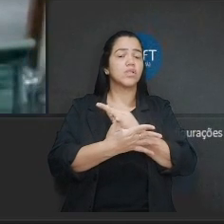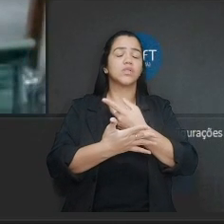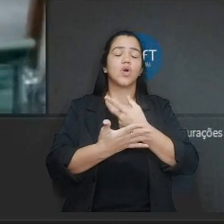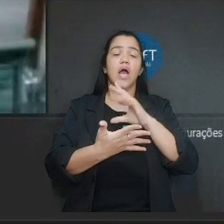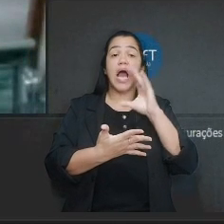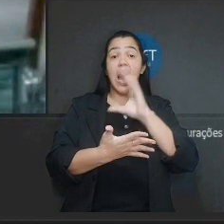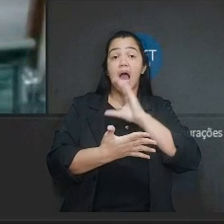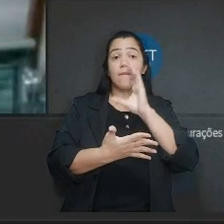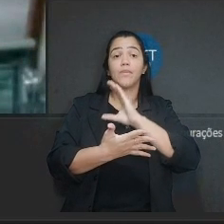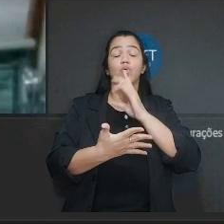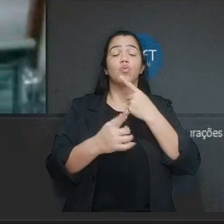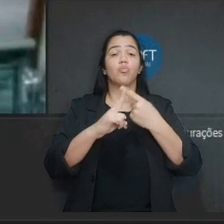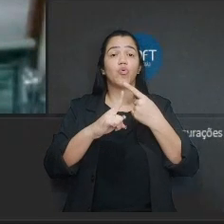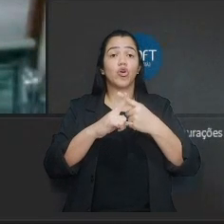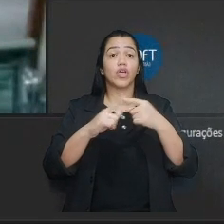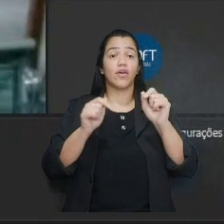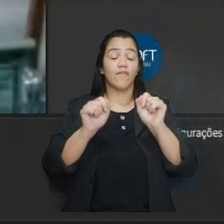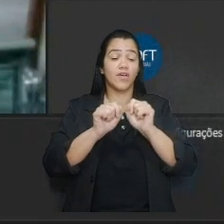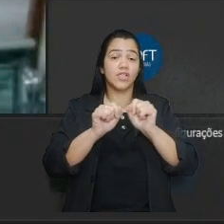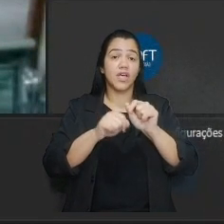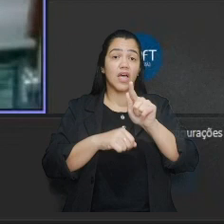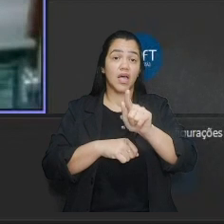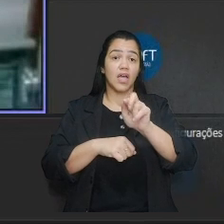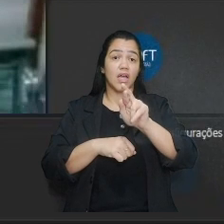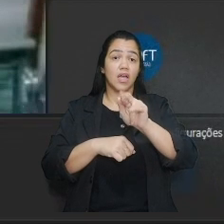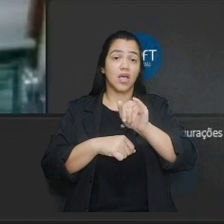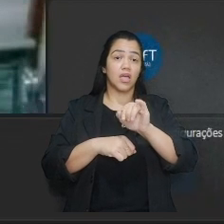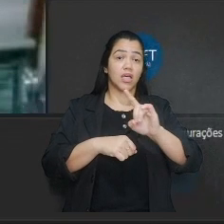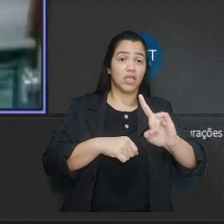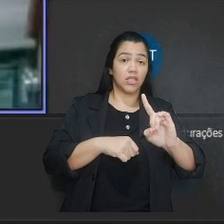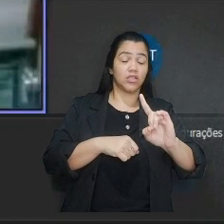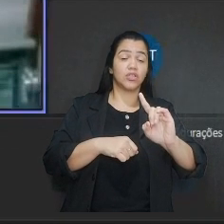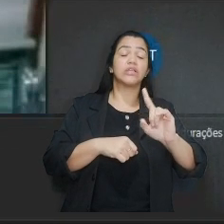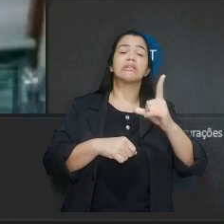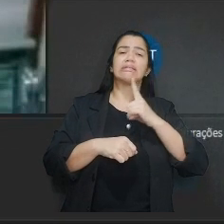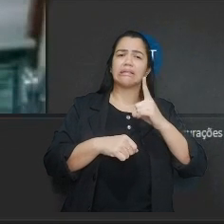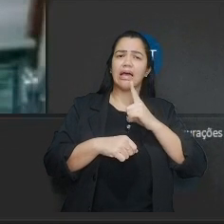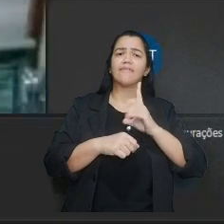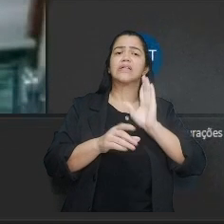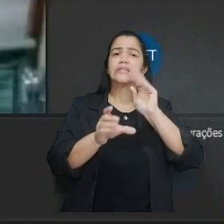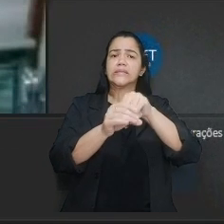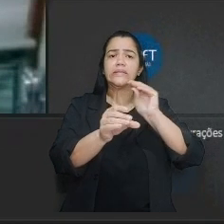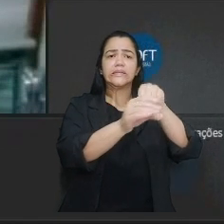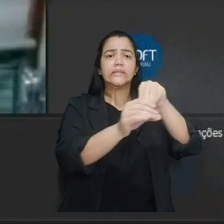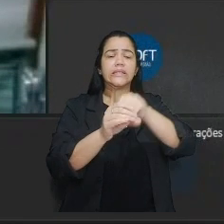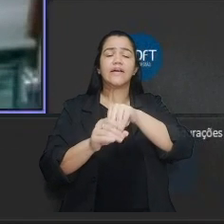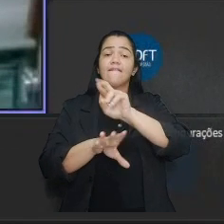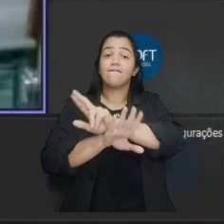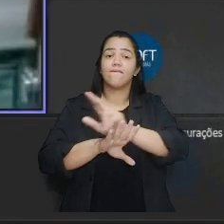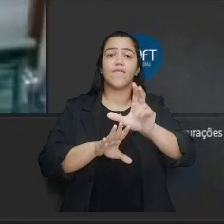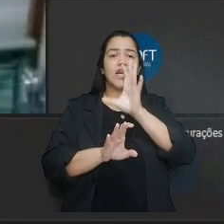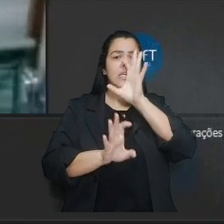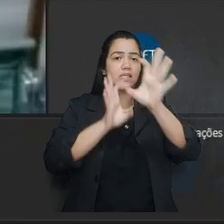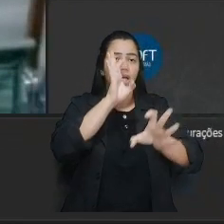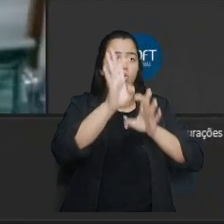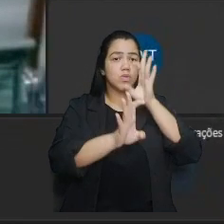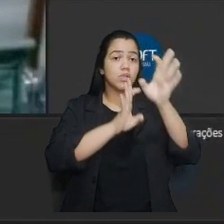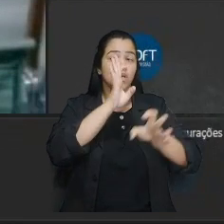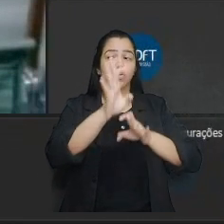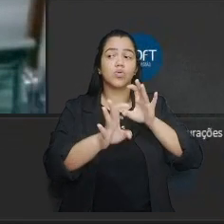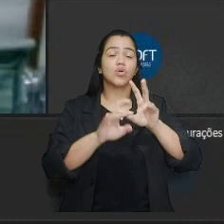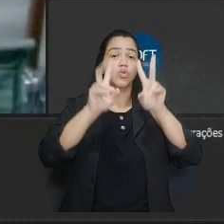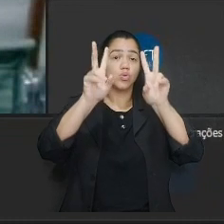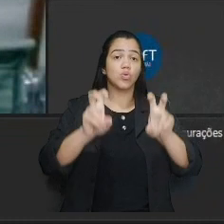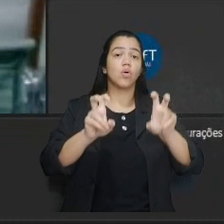ainda acabou sendo asseverado pelo fato de que a Grid se viu envolvida em diversas